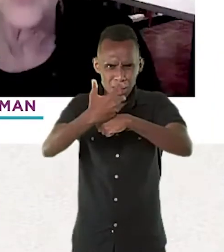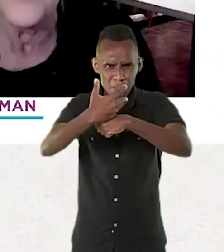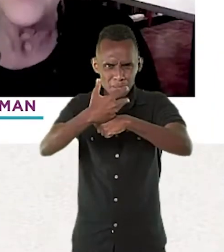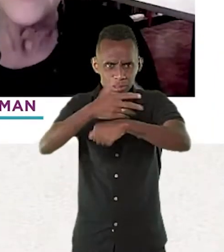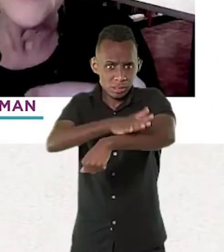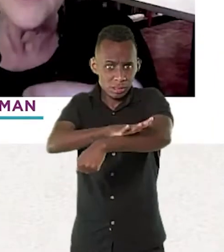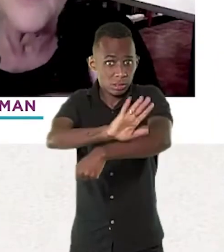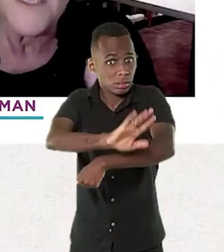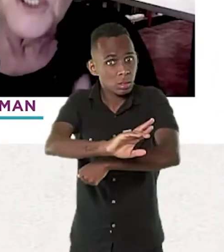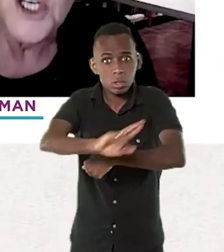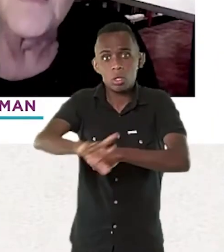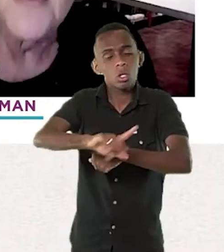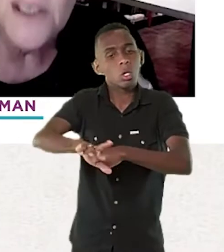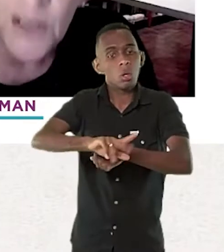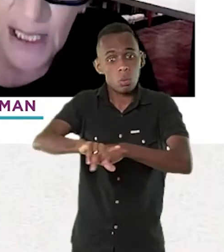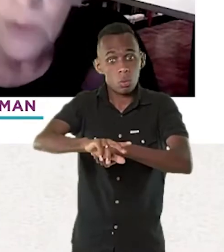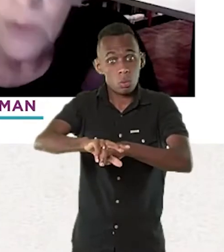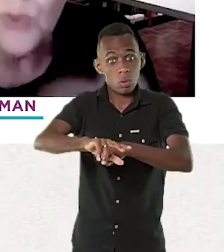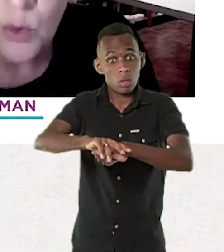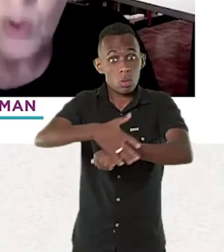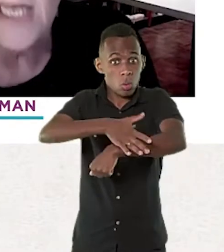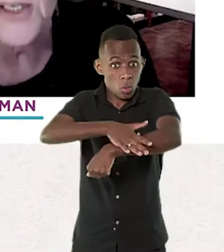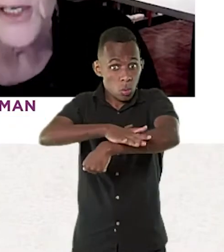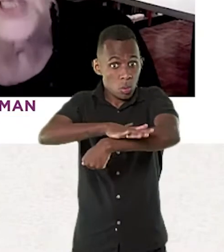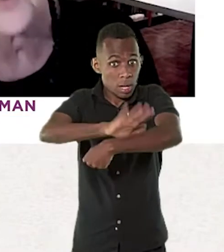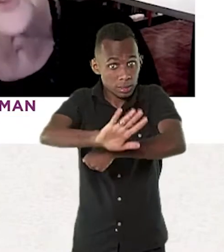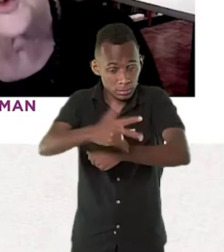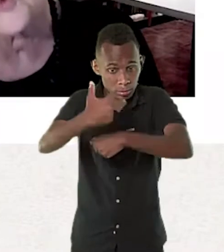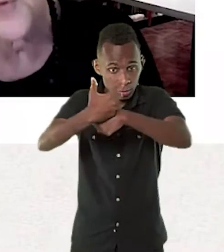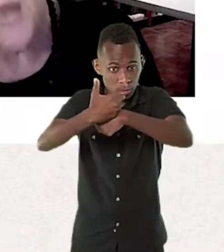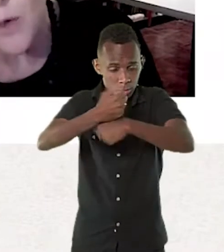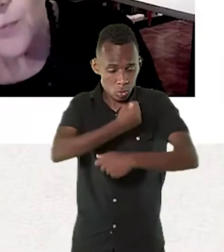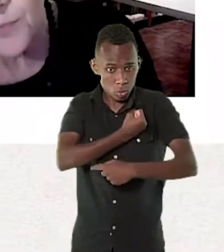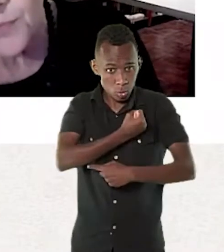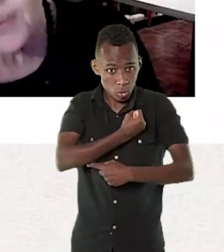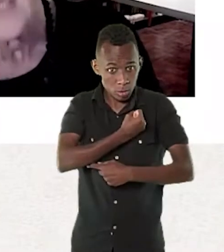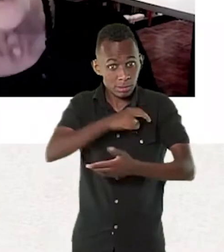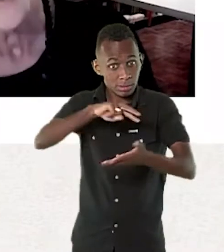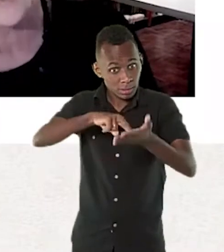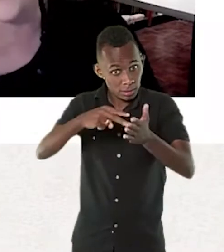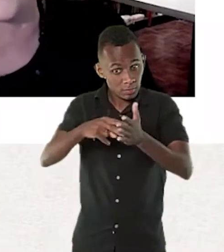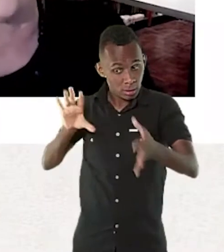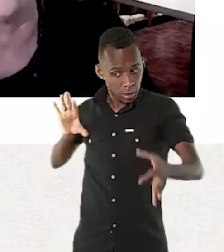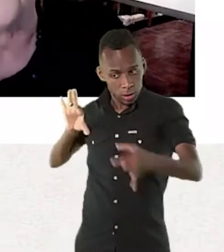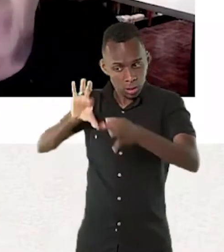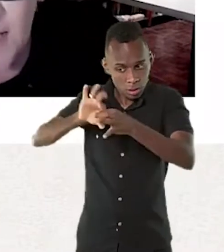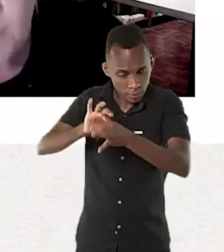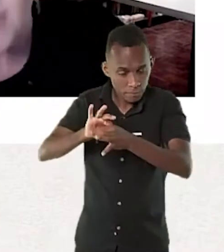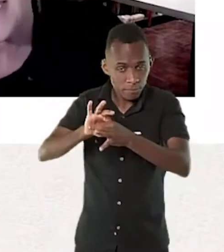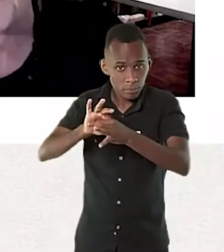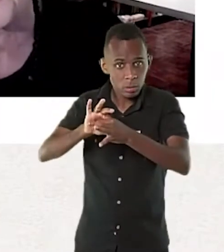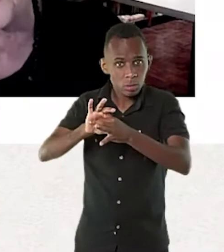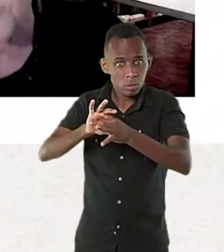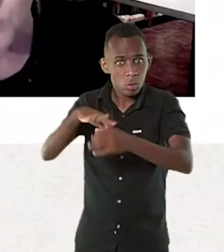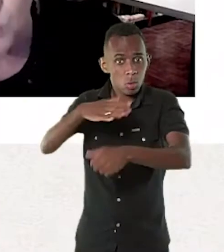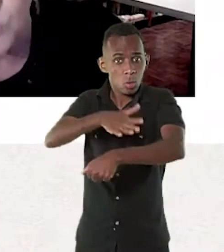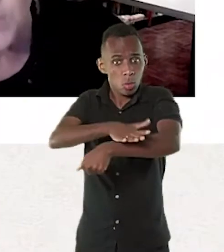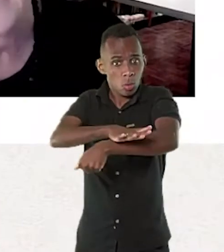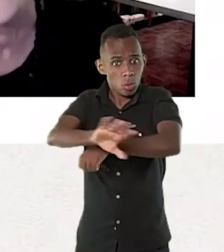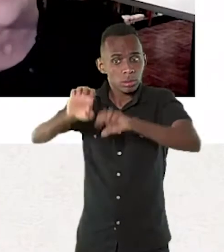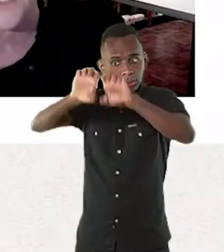racismo algorítmico, ele é uma dimensão do racismo estrutural. Ele confirma